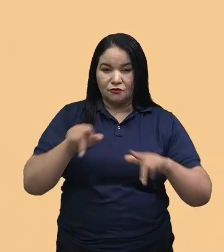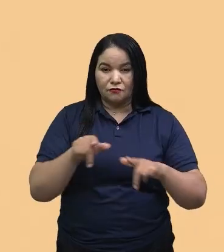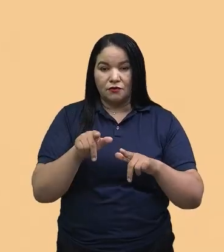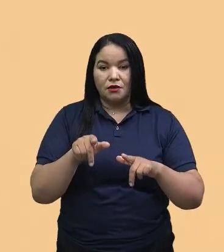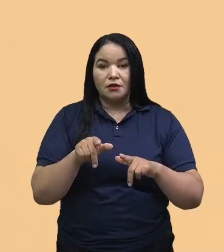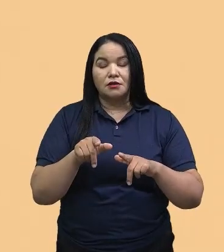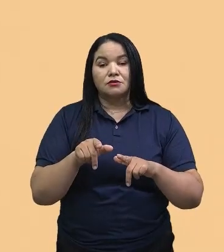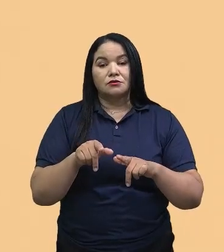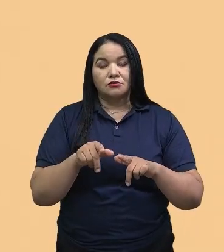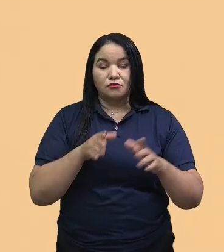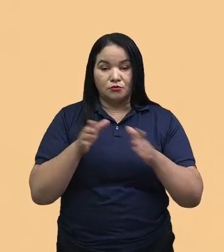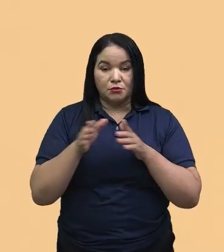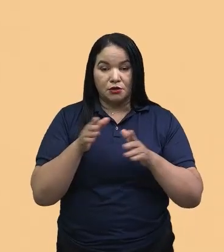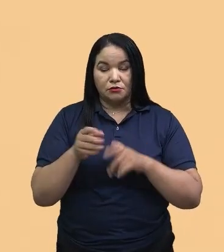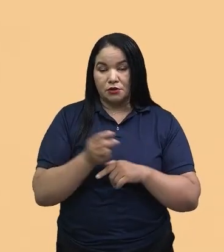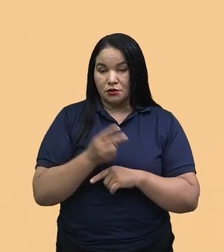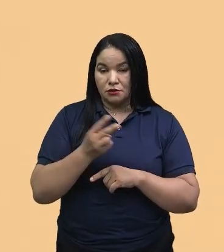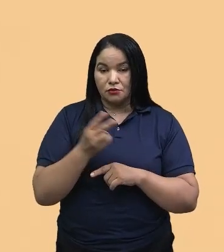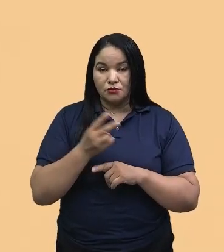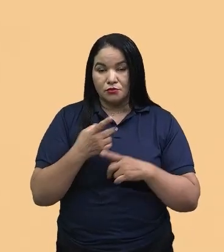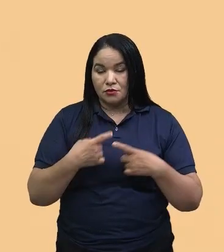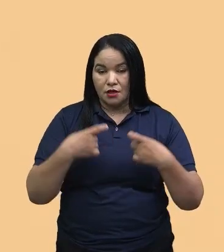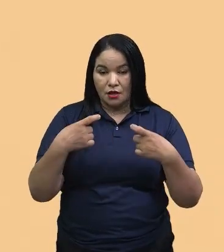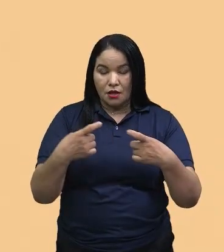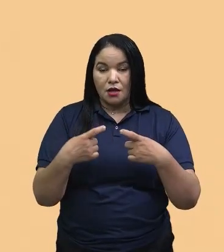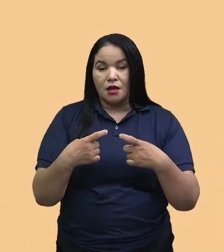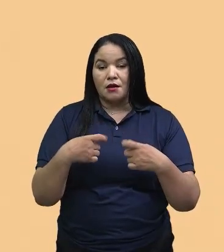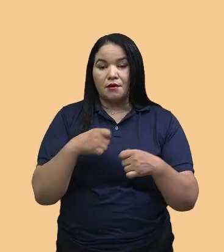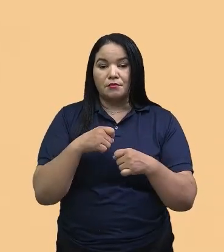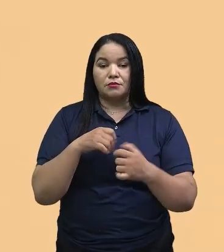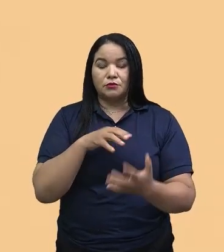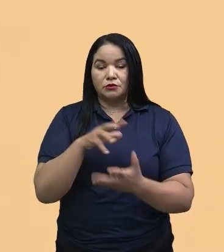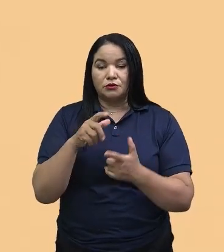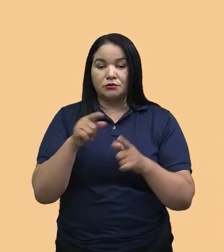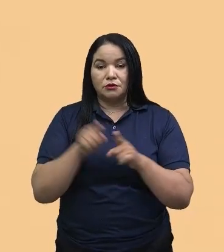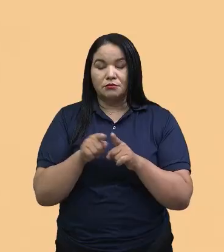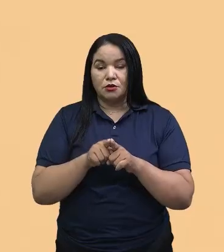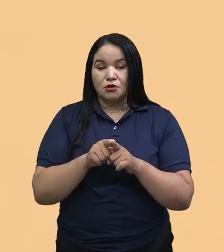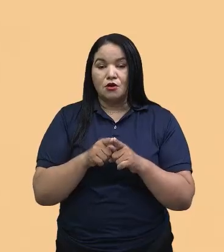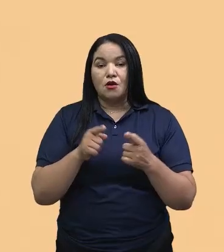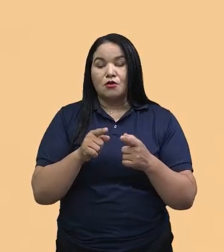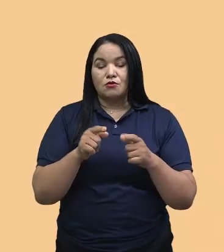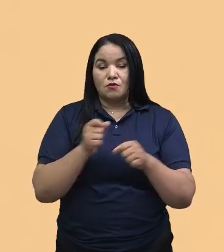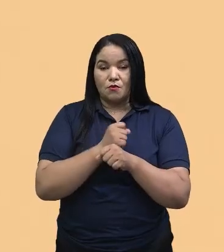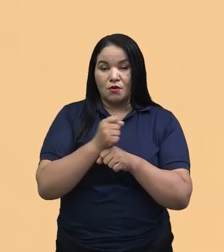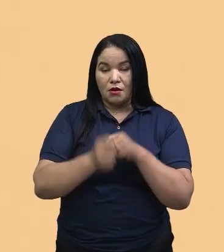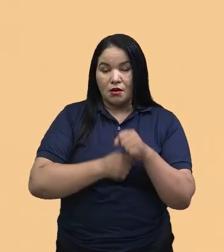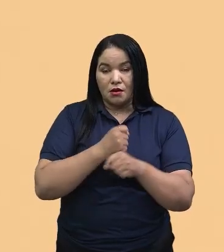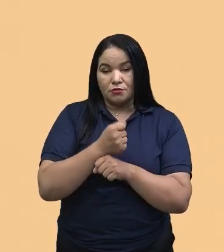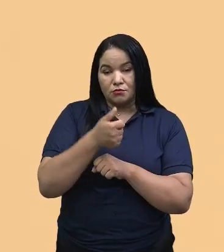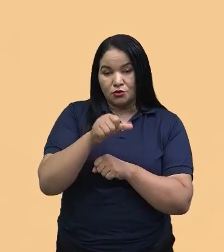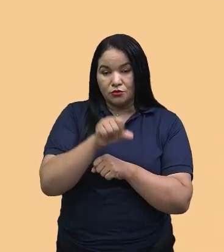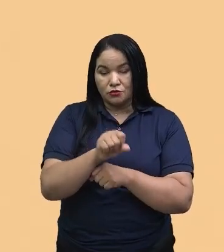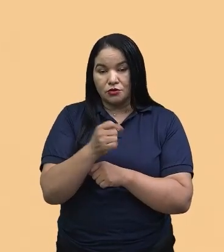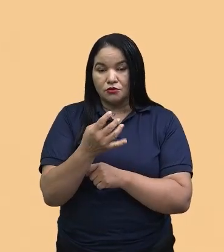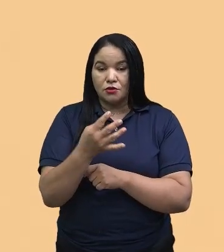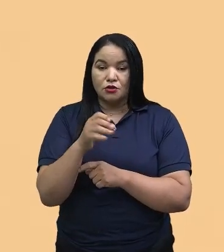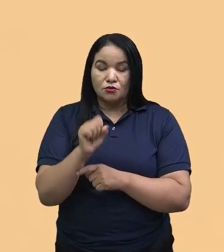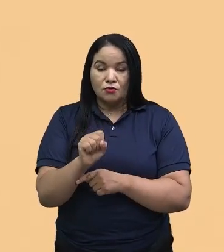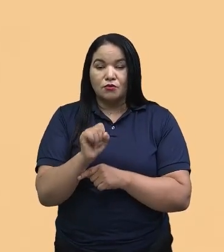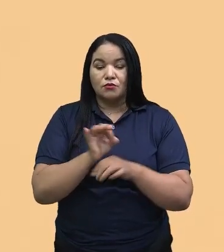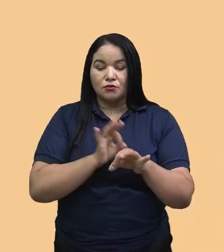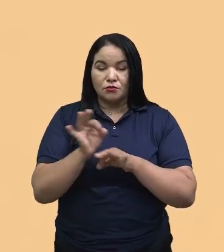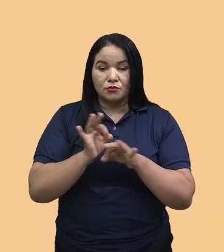na Segunda Guerra Mundial, né? Em 1948 nasce essa Declaração Universal dos